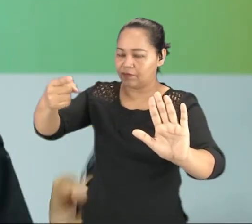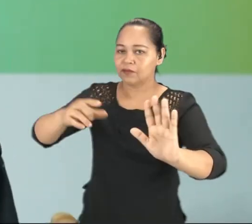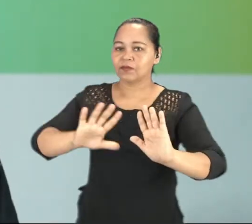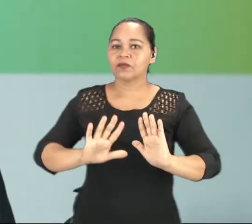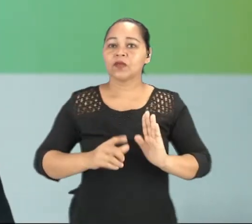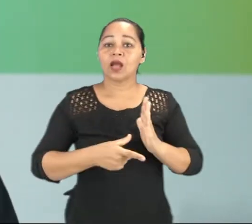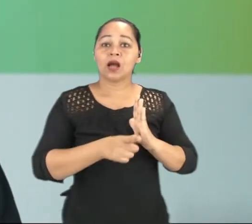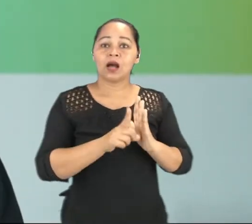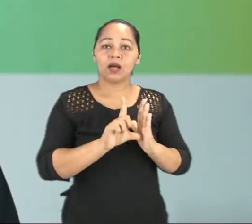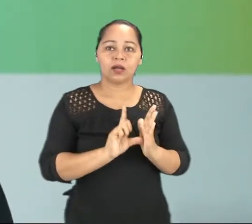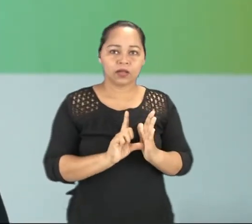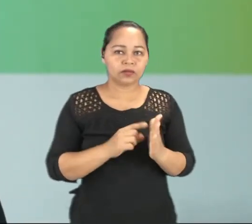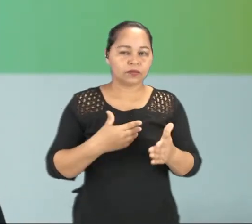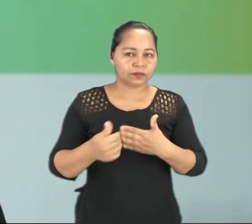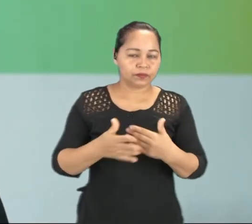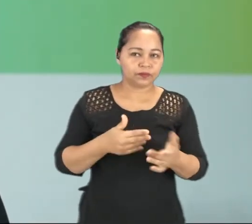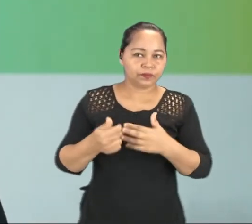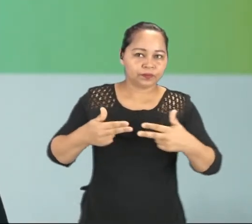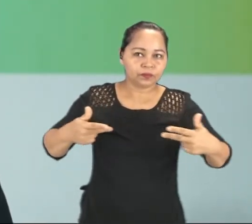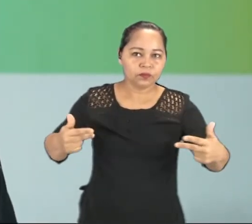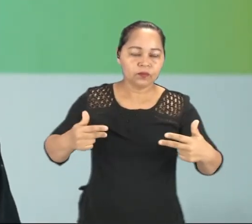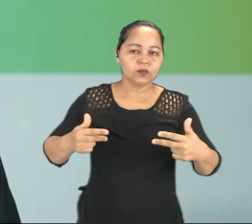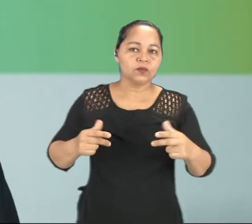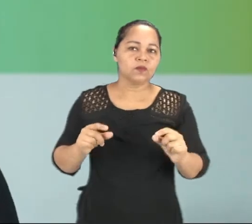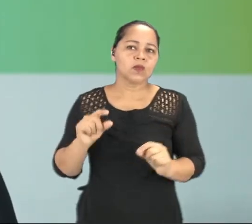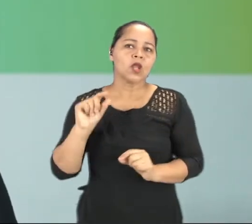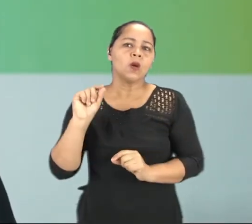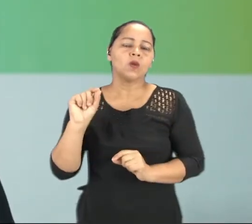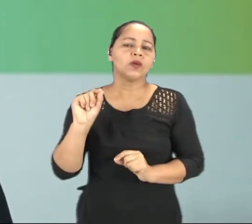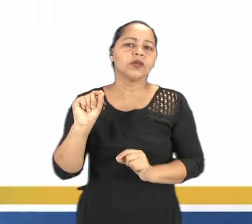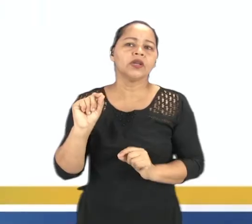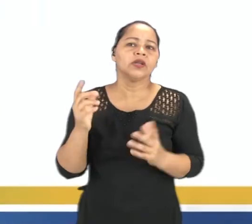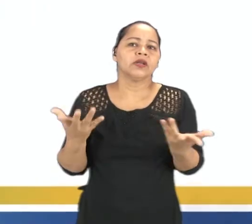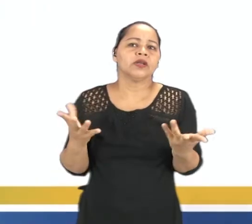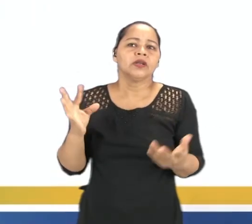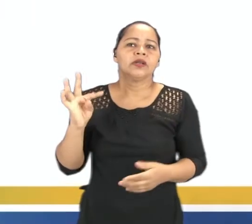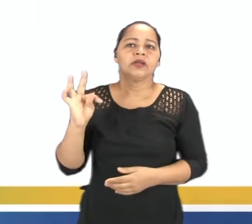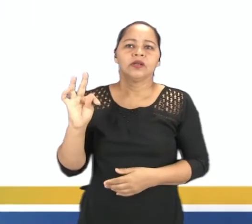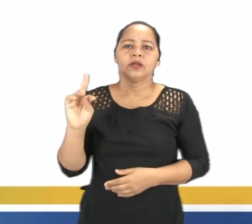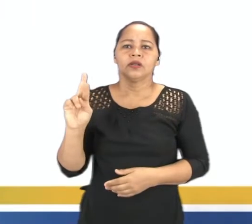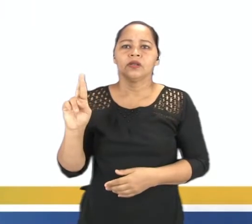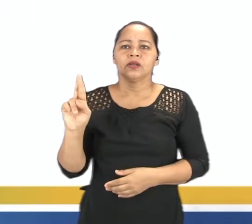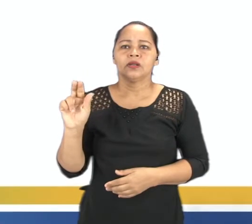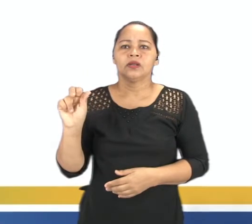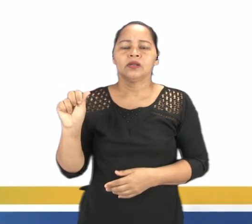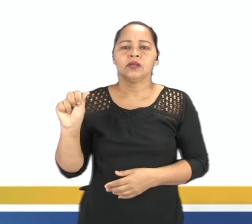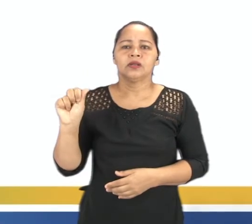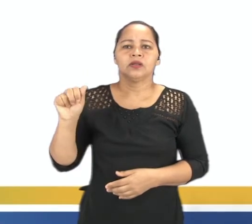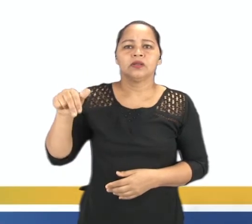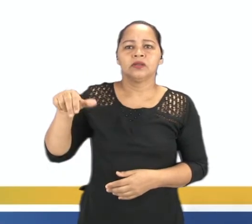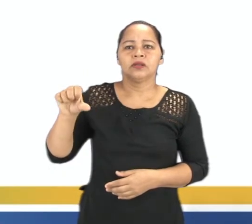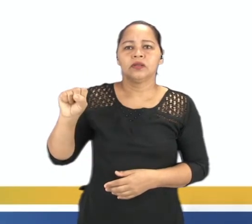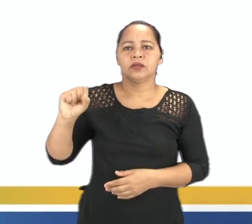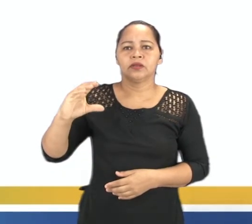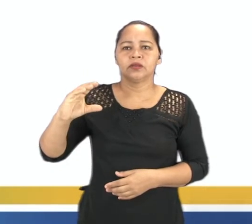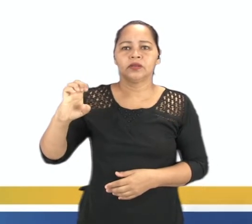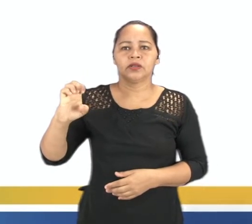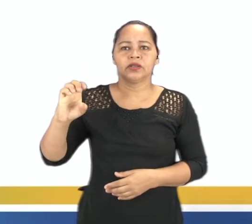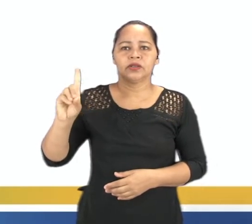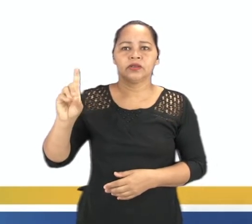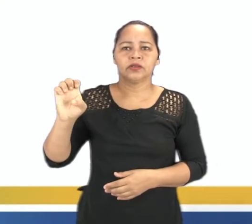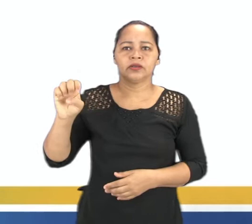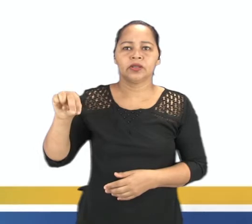Antes de qualquer coisa, eu vou colocar aqui. O que é transcendência que falei agorinha? O que será transcendência? O que